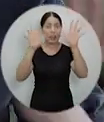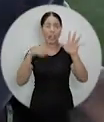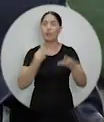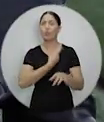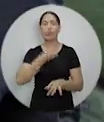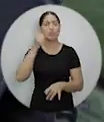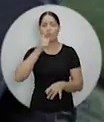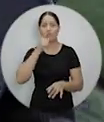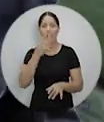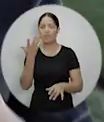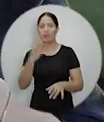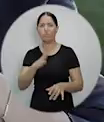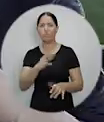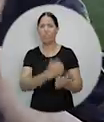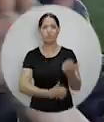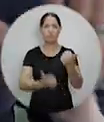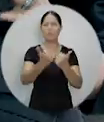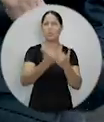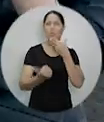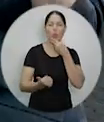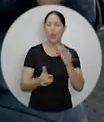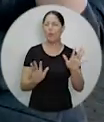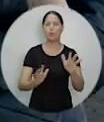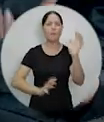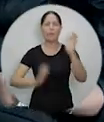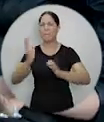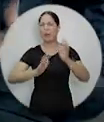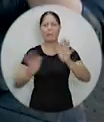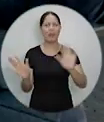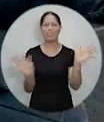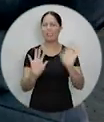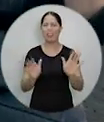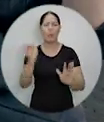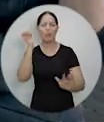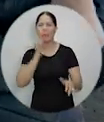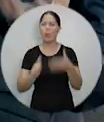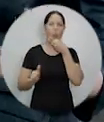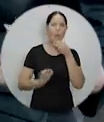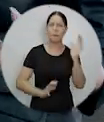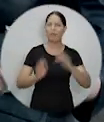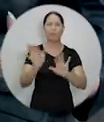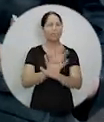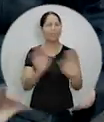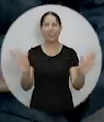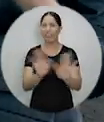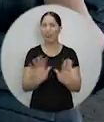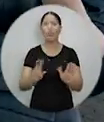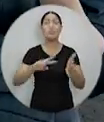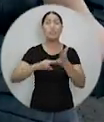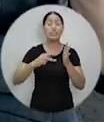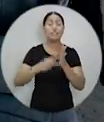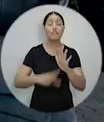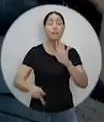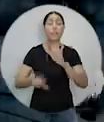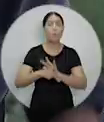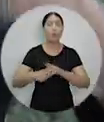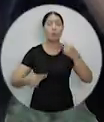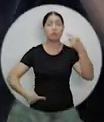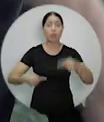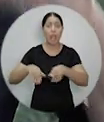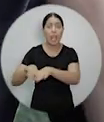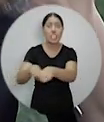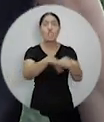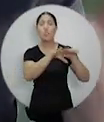quer tirar lugar de homem, não quer brigar com homem, não é uma briga entre homem e mulher, e sim é uma briga por